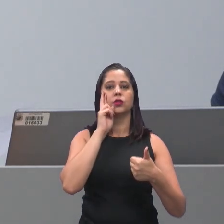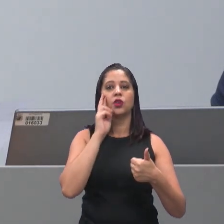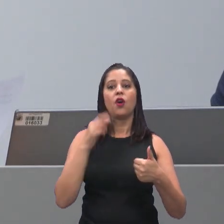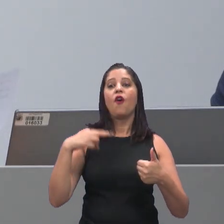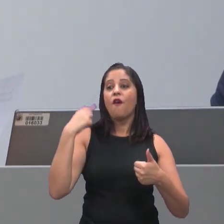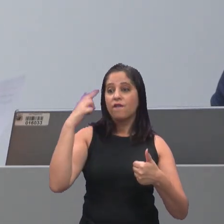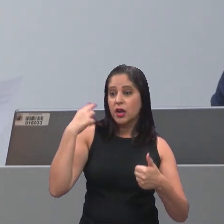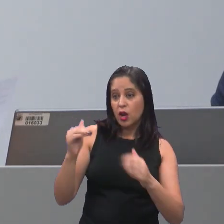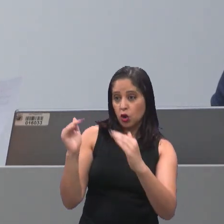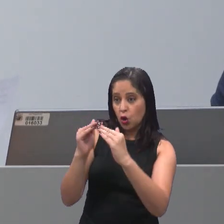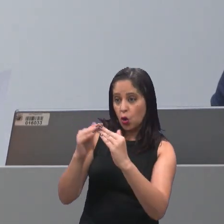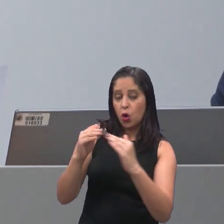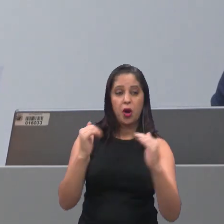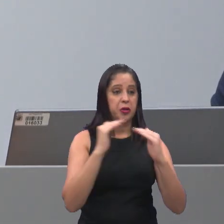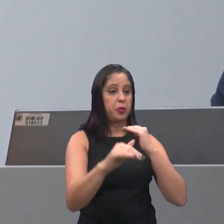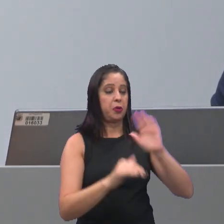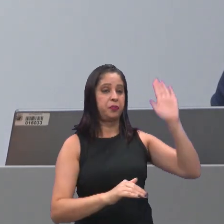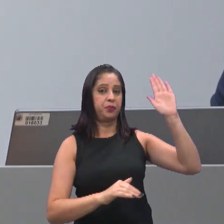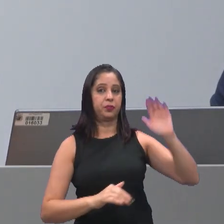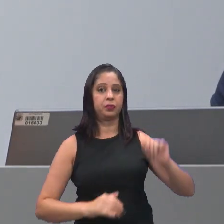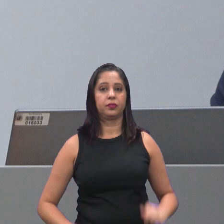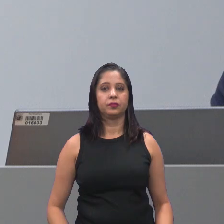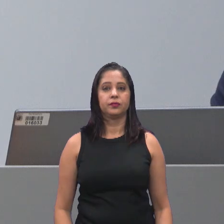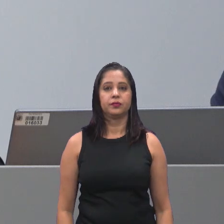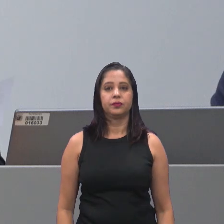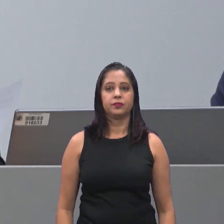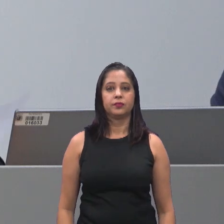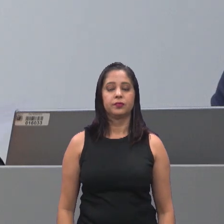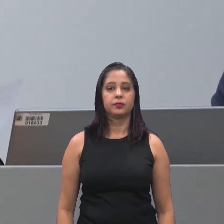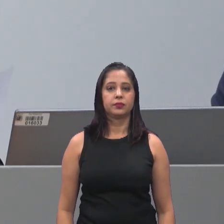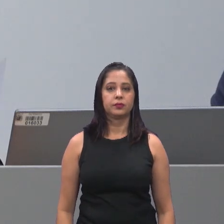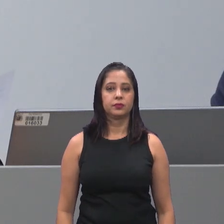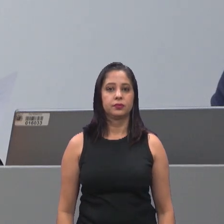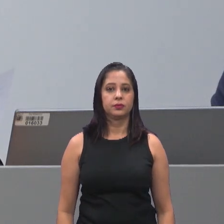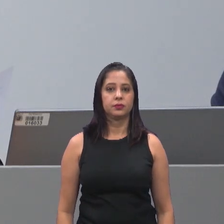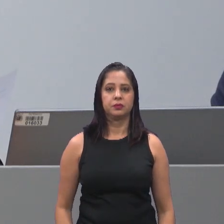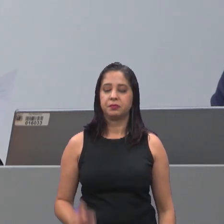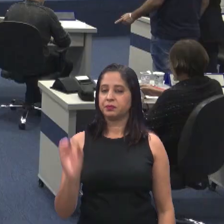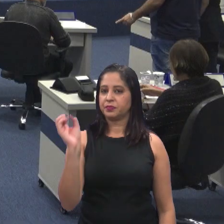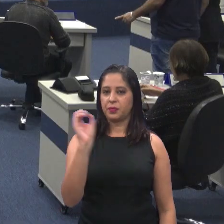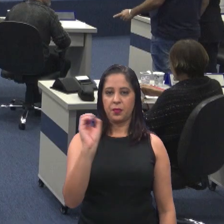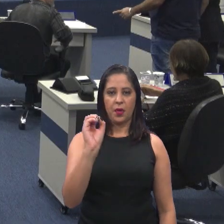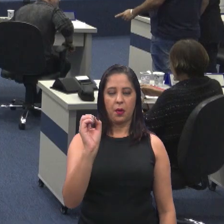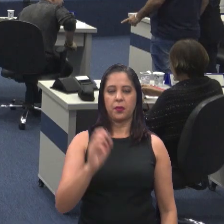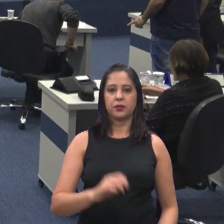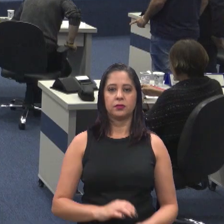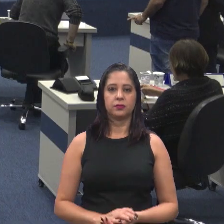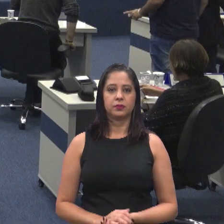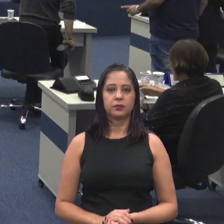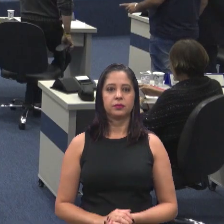favoráveis permaneçam como estão, os contrários que se manifestem. Nenhum voto contrário.